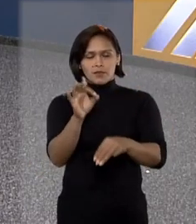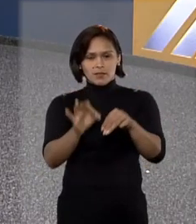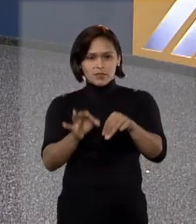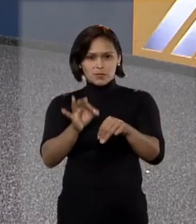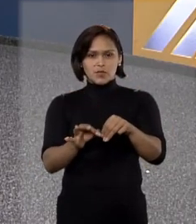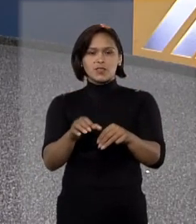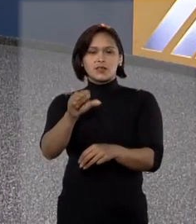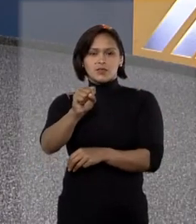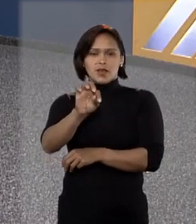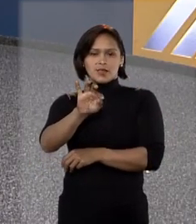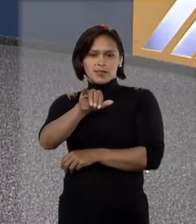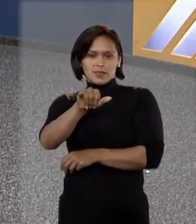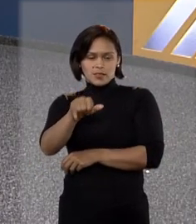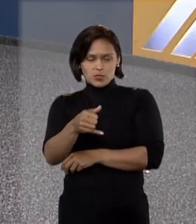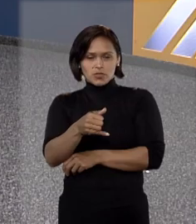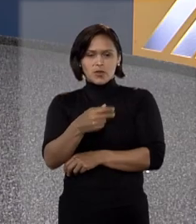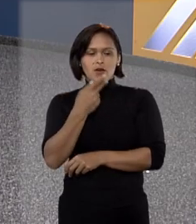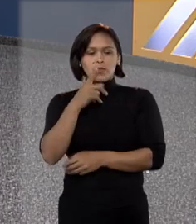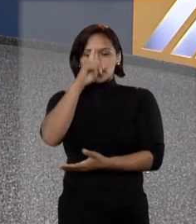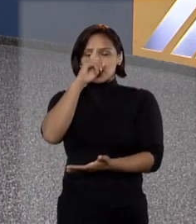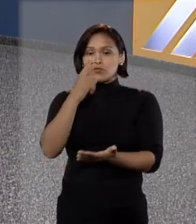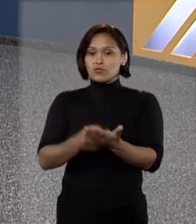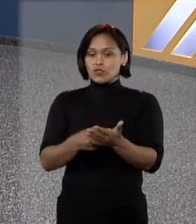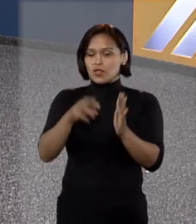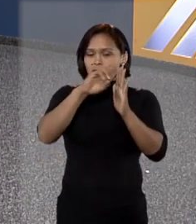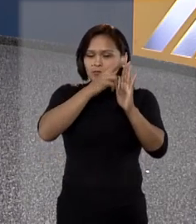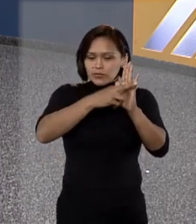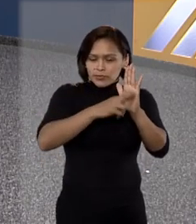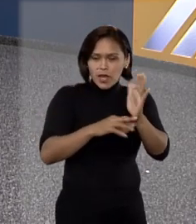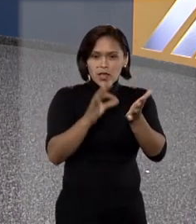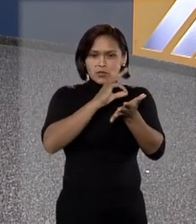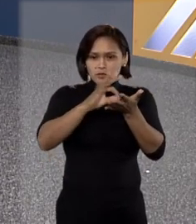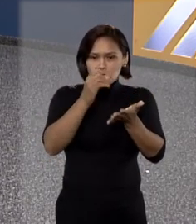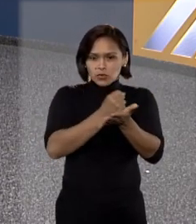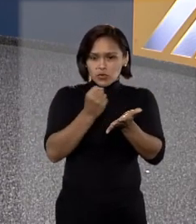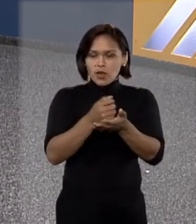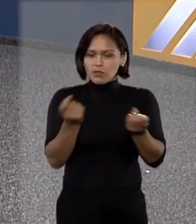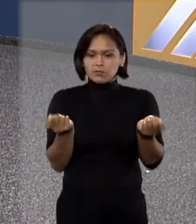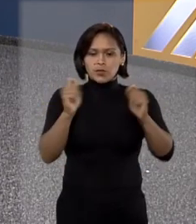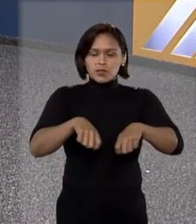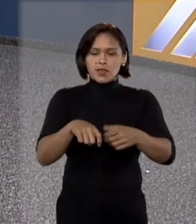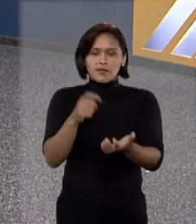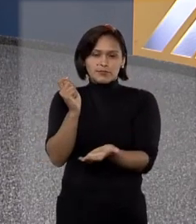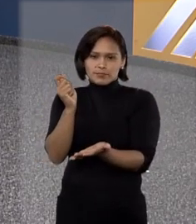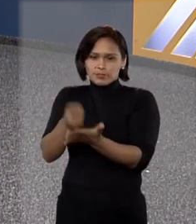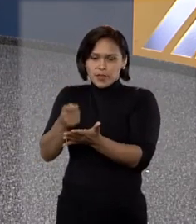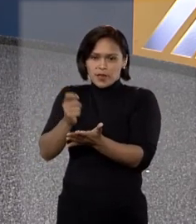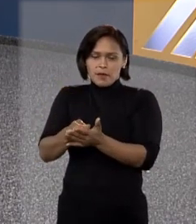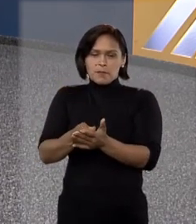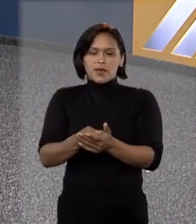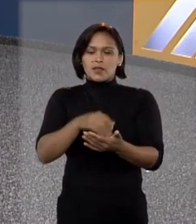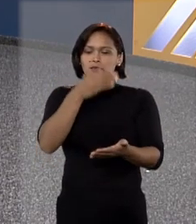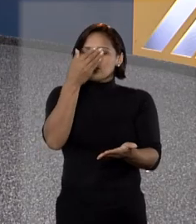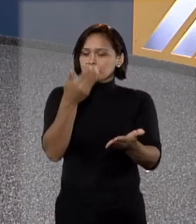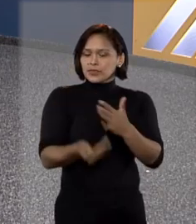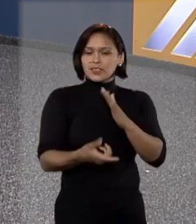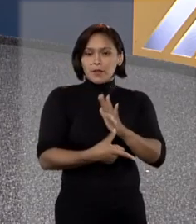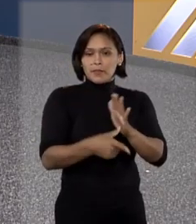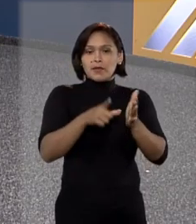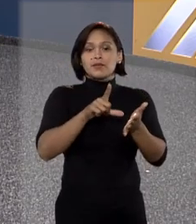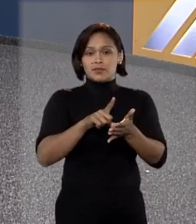ministros do Superior Tribunal de Justiça decidiram que a resolução de contrato por incapacidade de pagamento configura